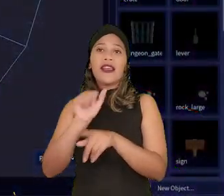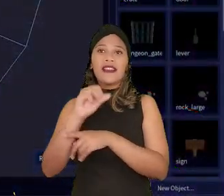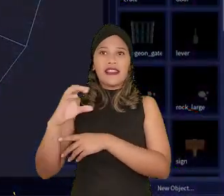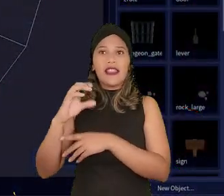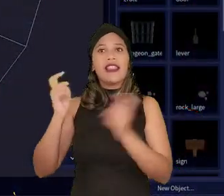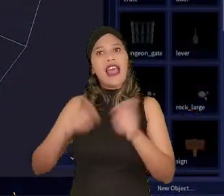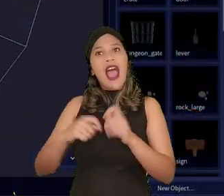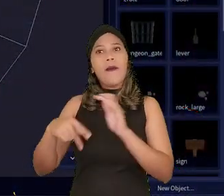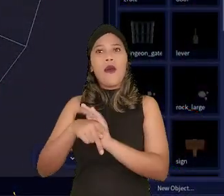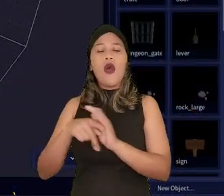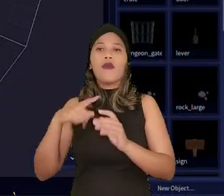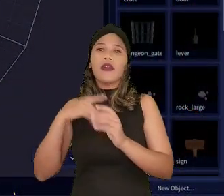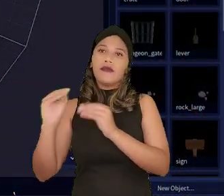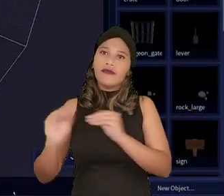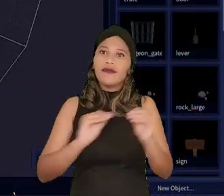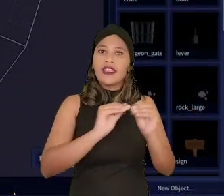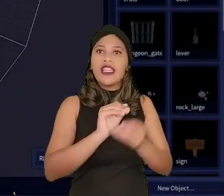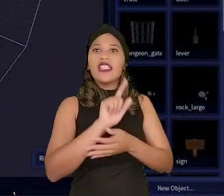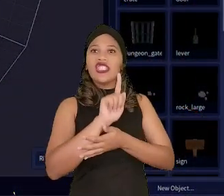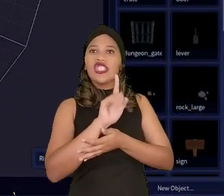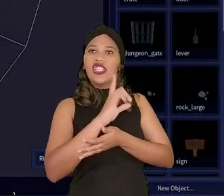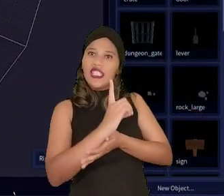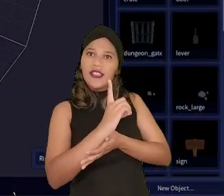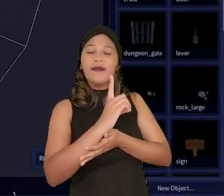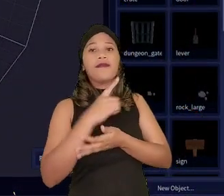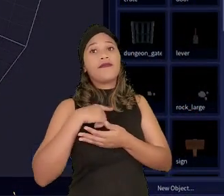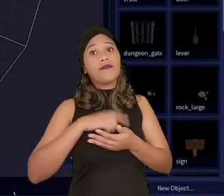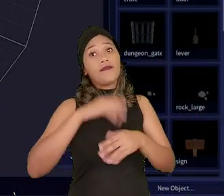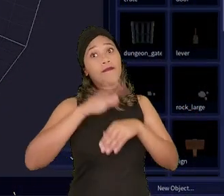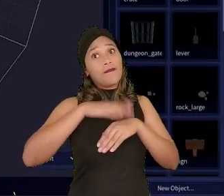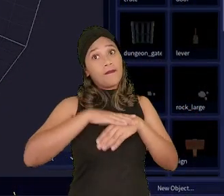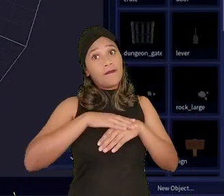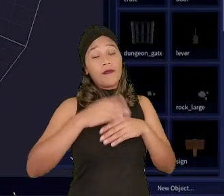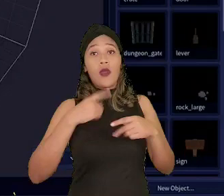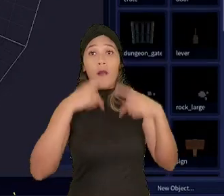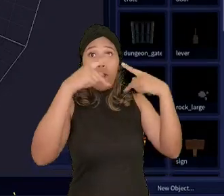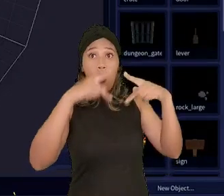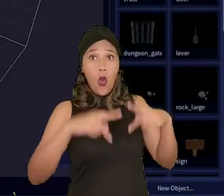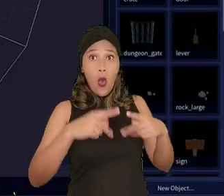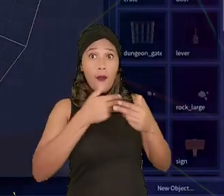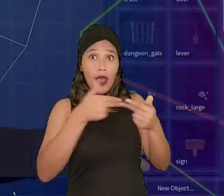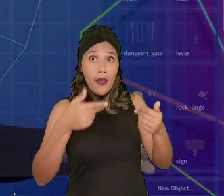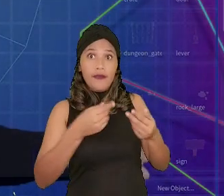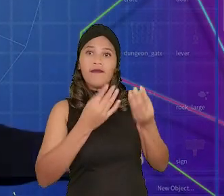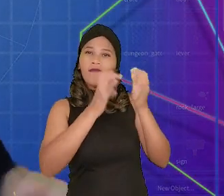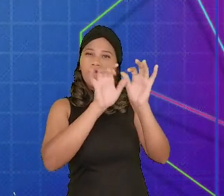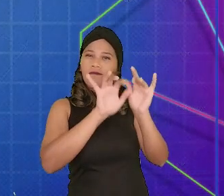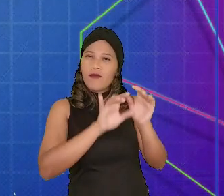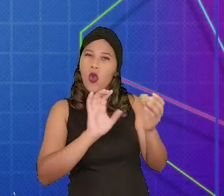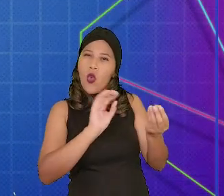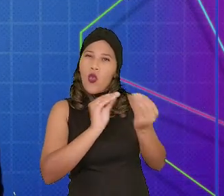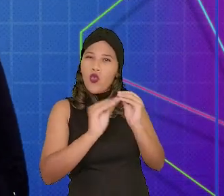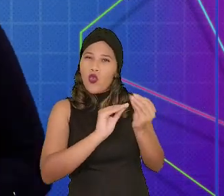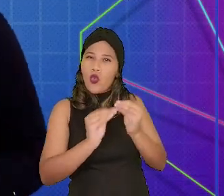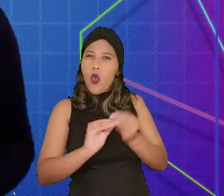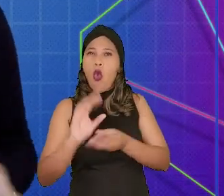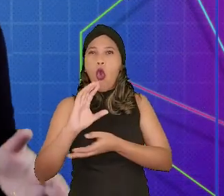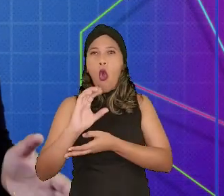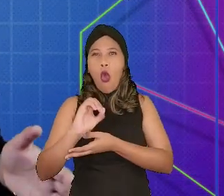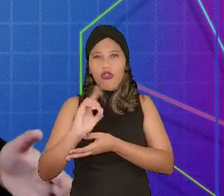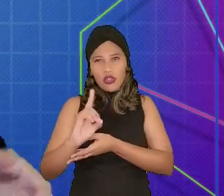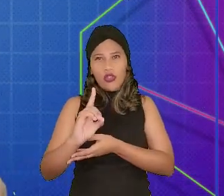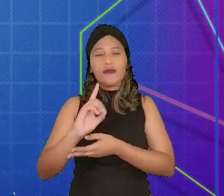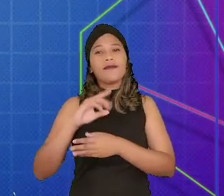sejam implementados a GDScript, a própria linguagem desse programa. Vale lembrar ainda que o Godot permite